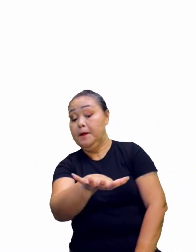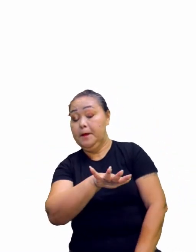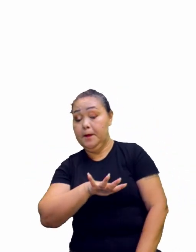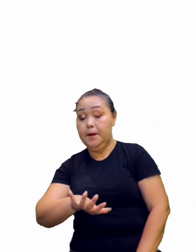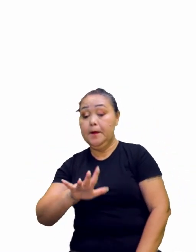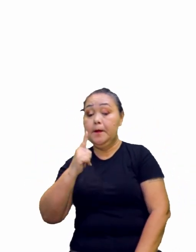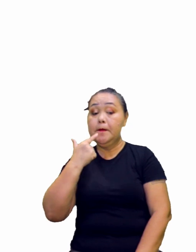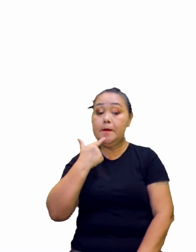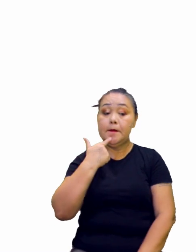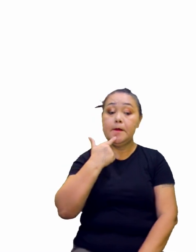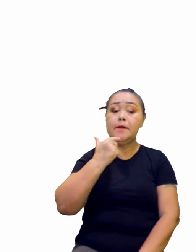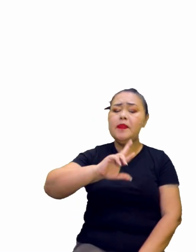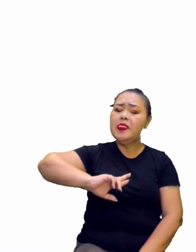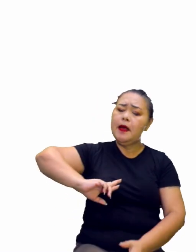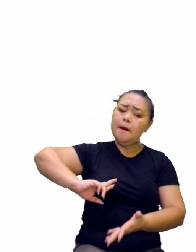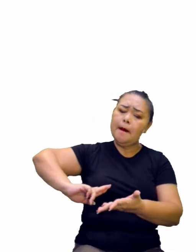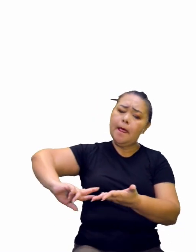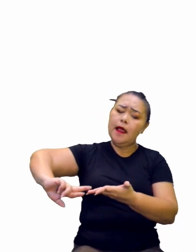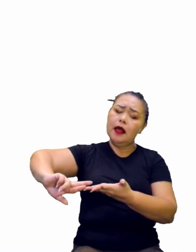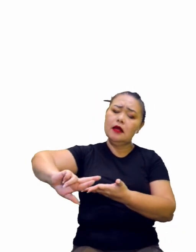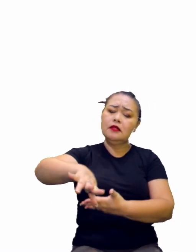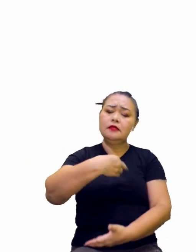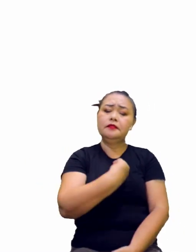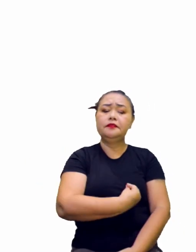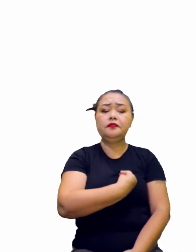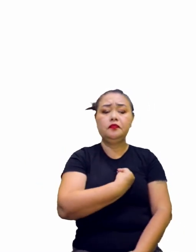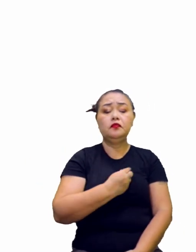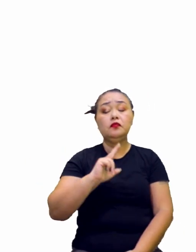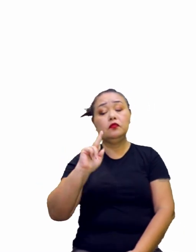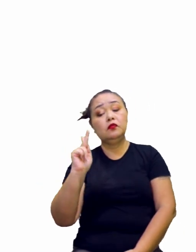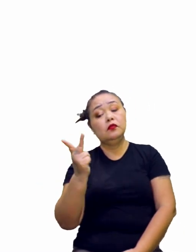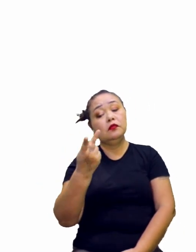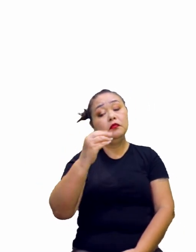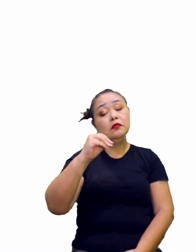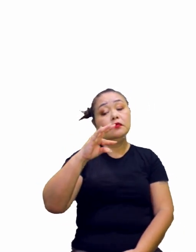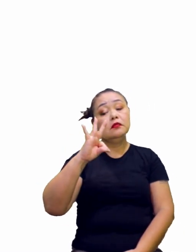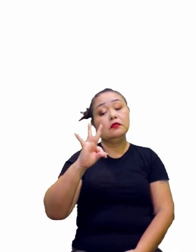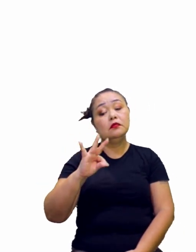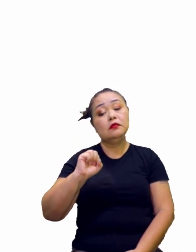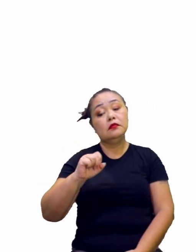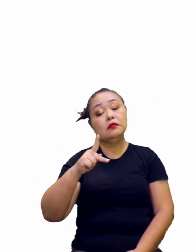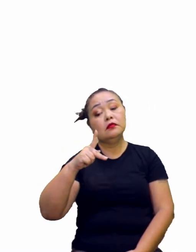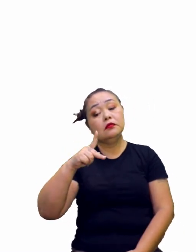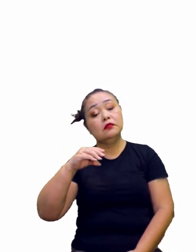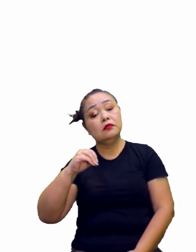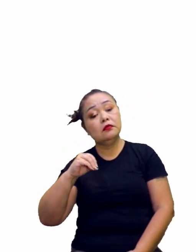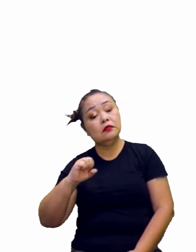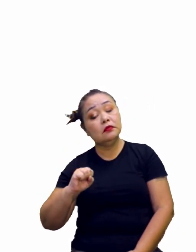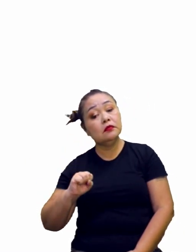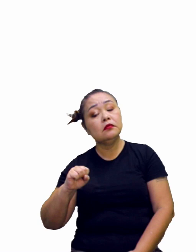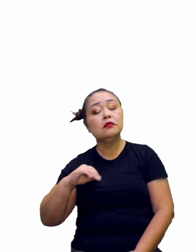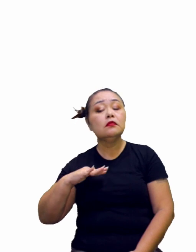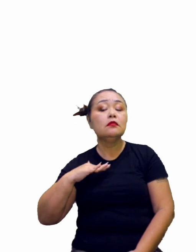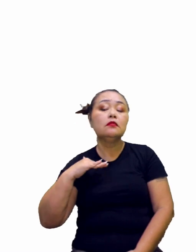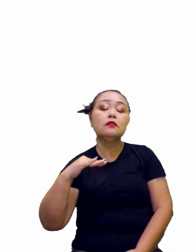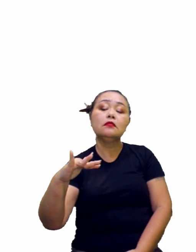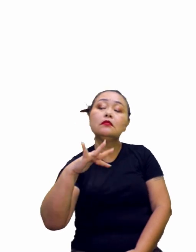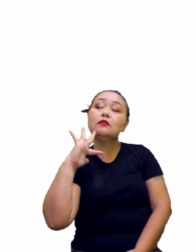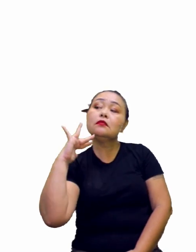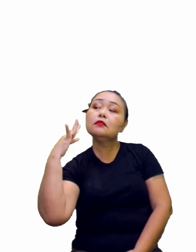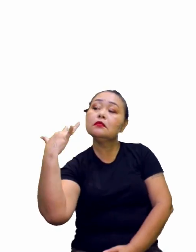uma biodiversidade. Hotspots de biodiversidade é definido como áreas